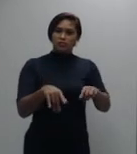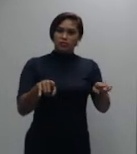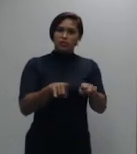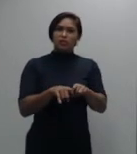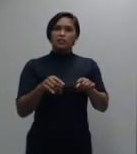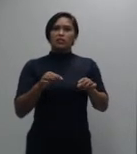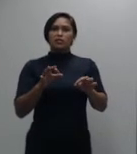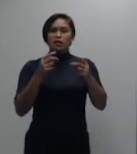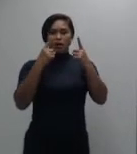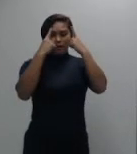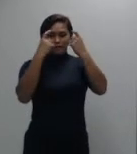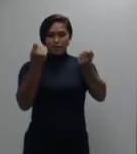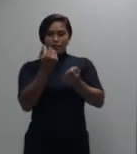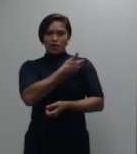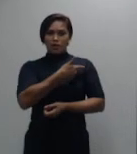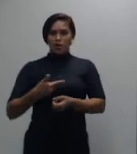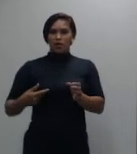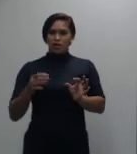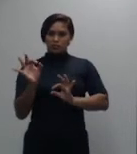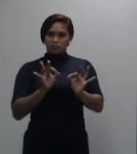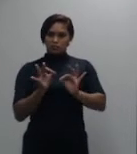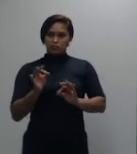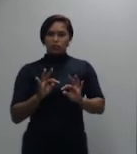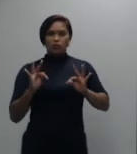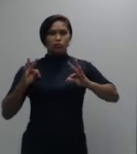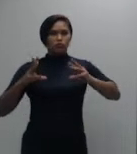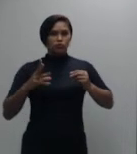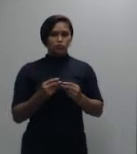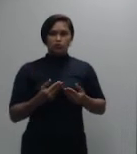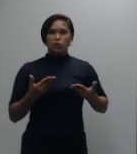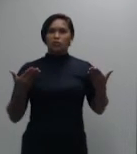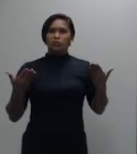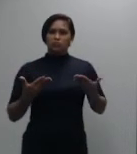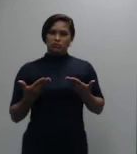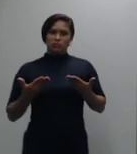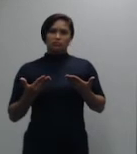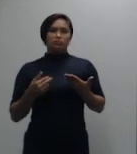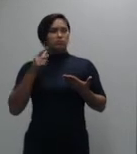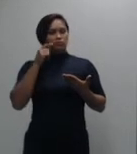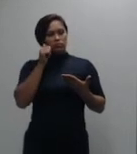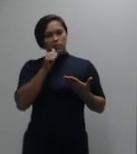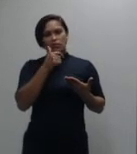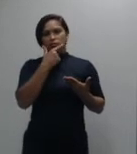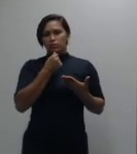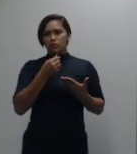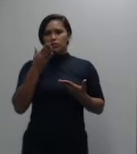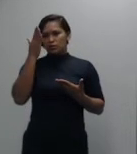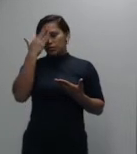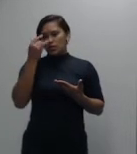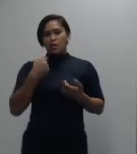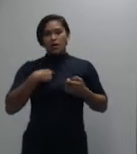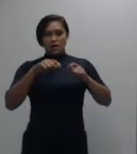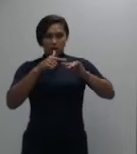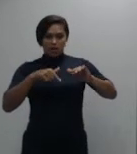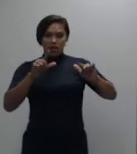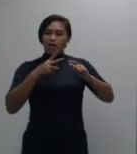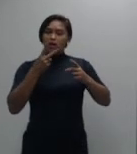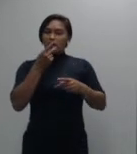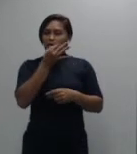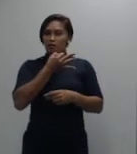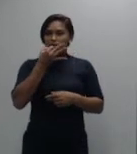ordem pública como todos os senhores e a senhora sabe então eram essas as considerações